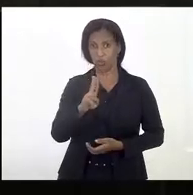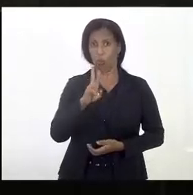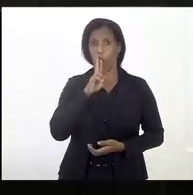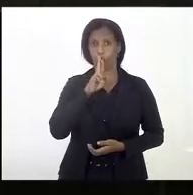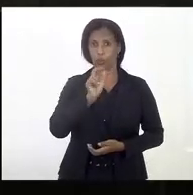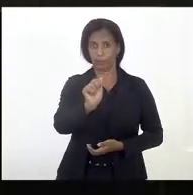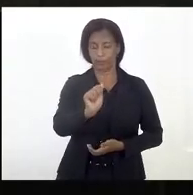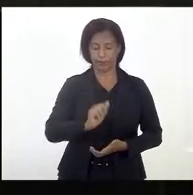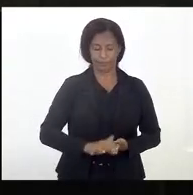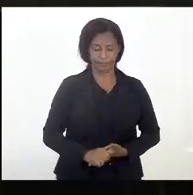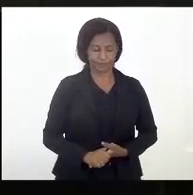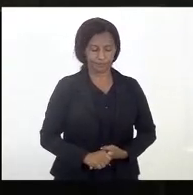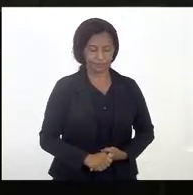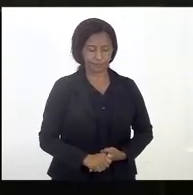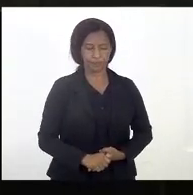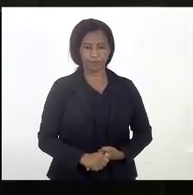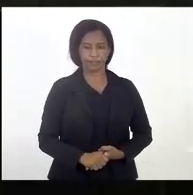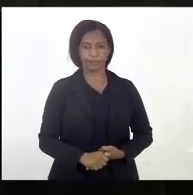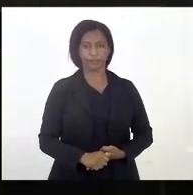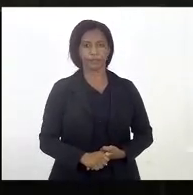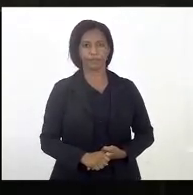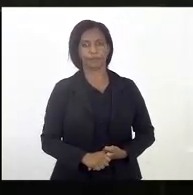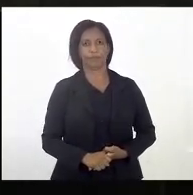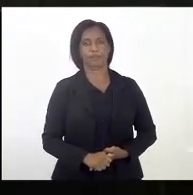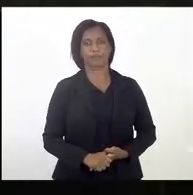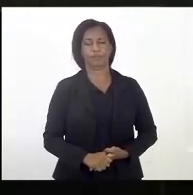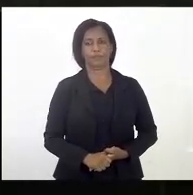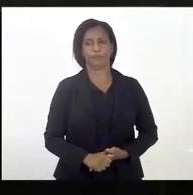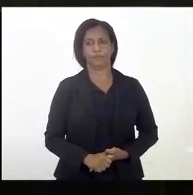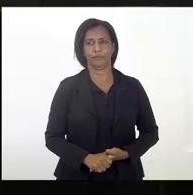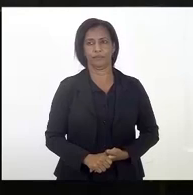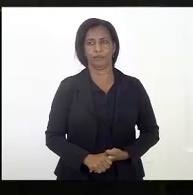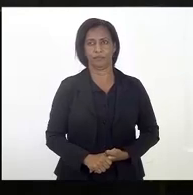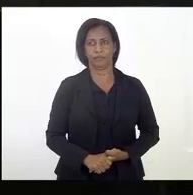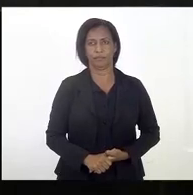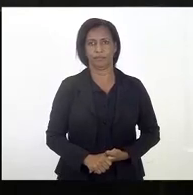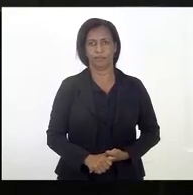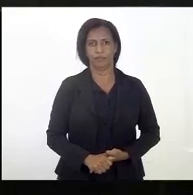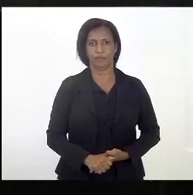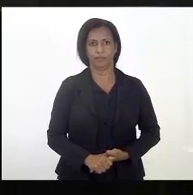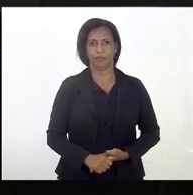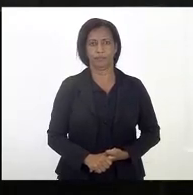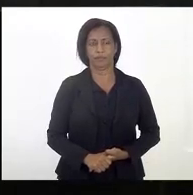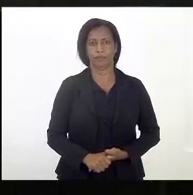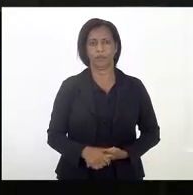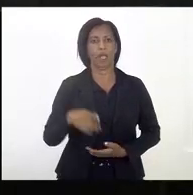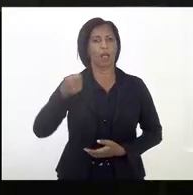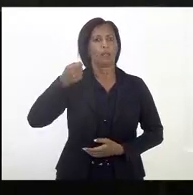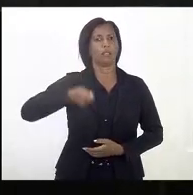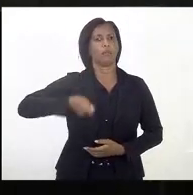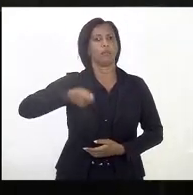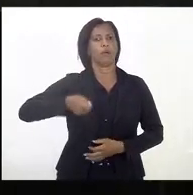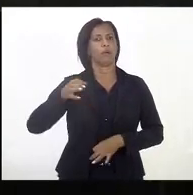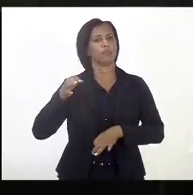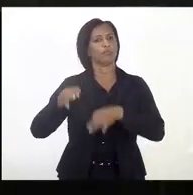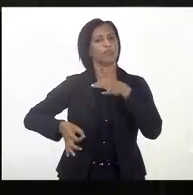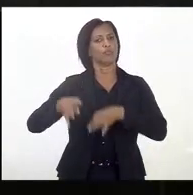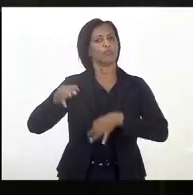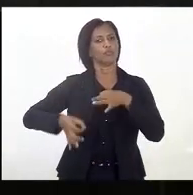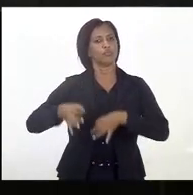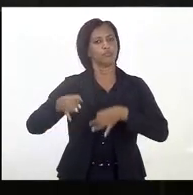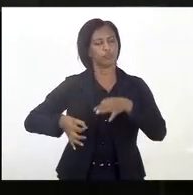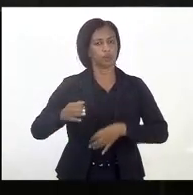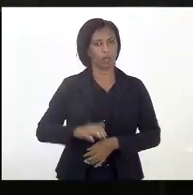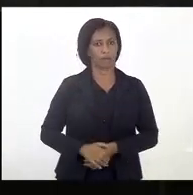Amorim o Tribunal de Justiça do Estado do Rio de Janeiro